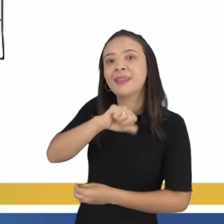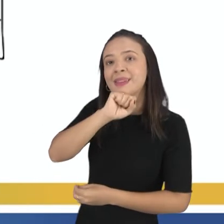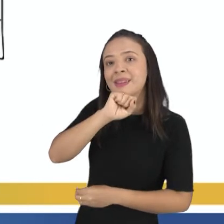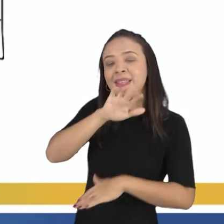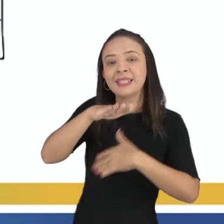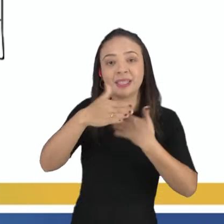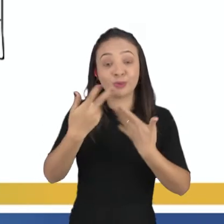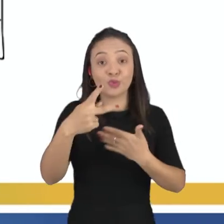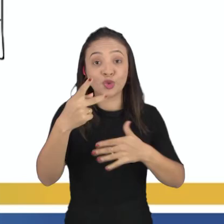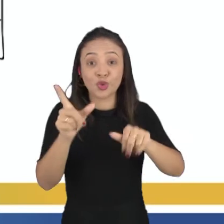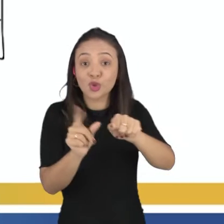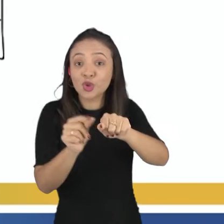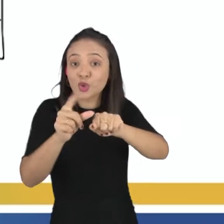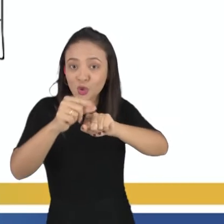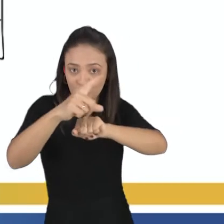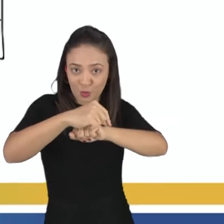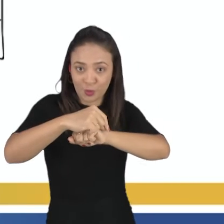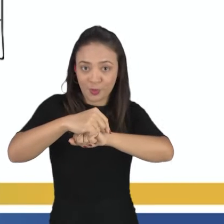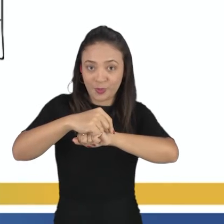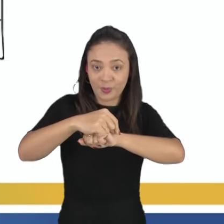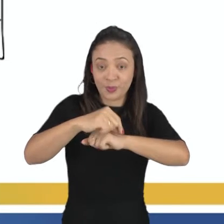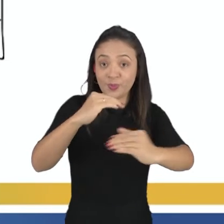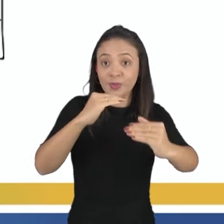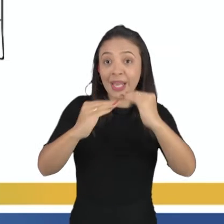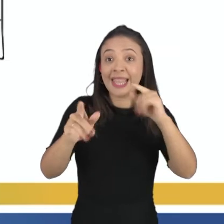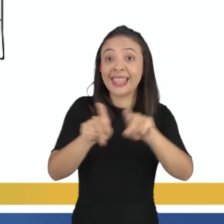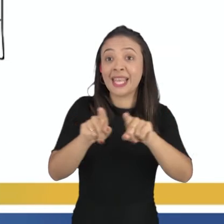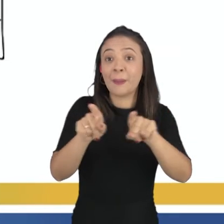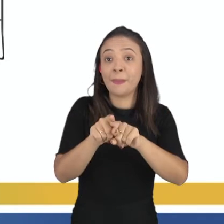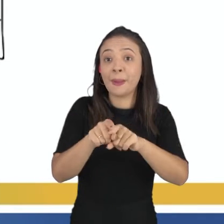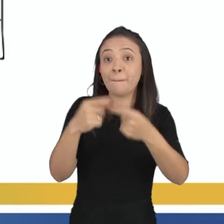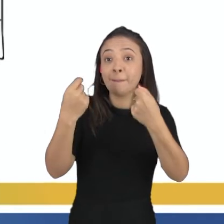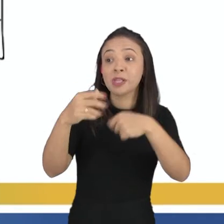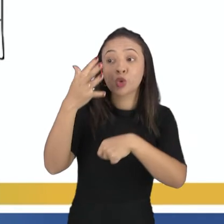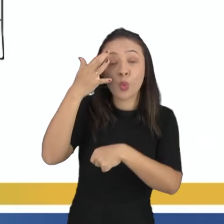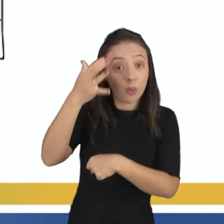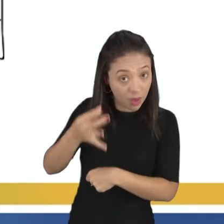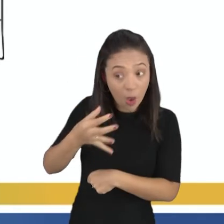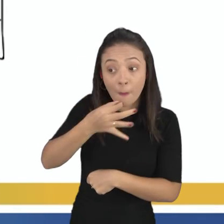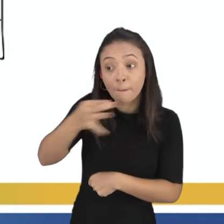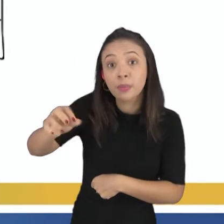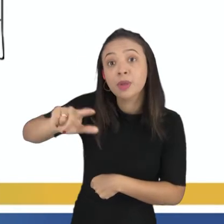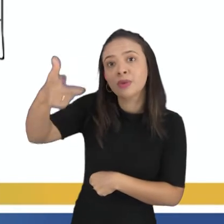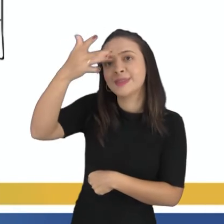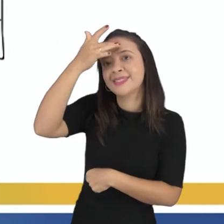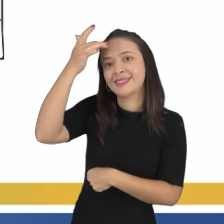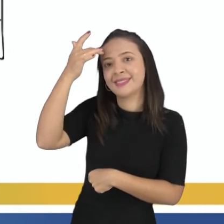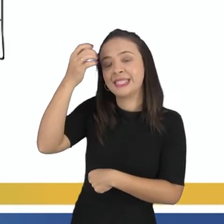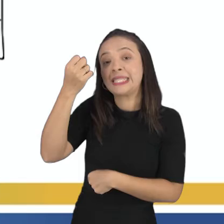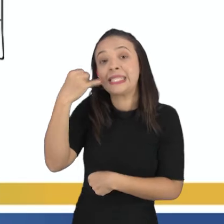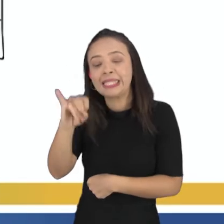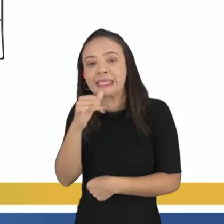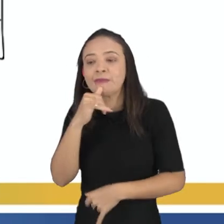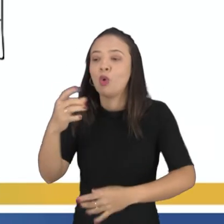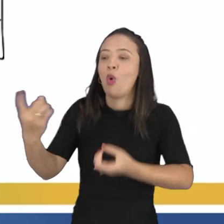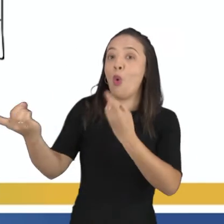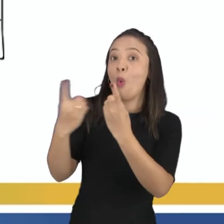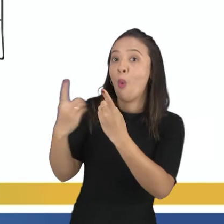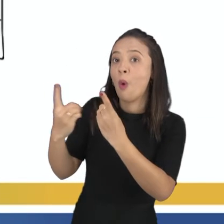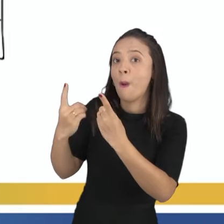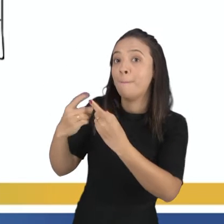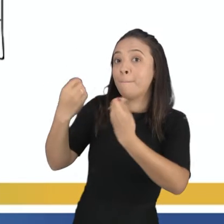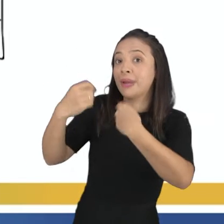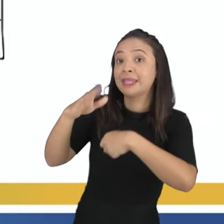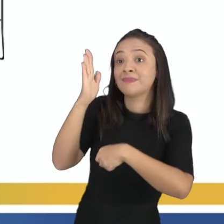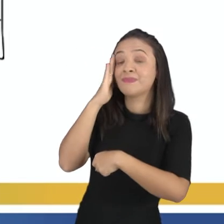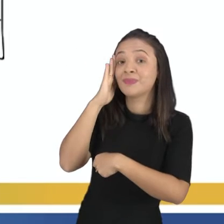contra-argumento vai depender muito também do argumento do outro, né? Se você está num diálogo, vai depender do que o outro vai